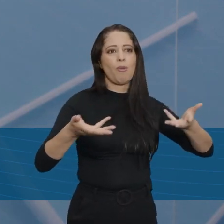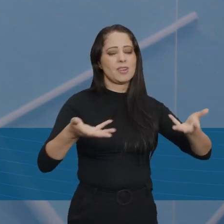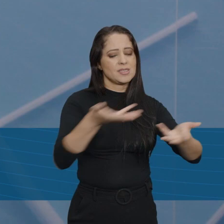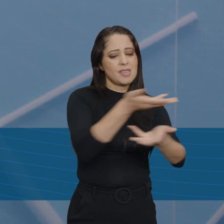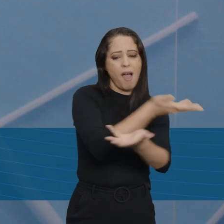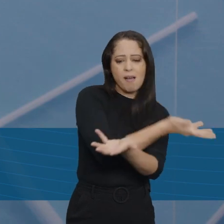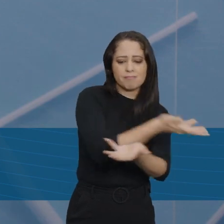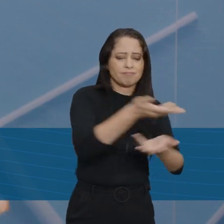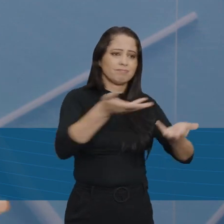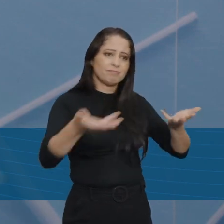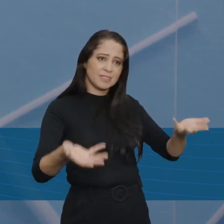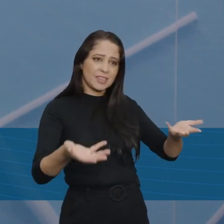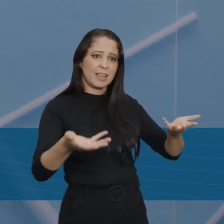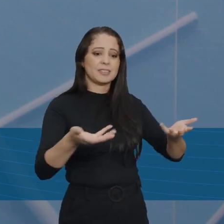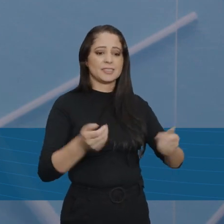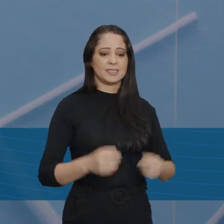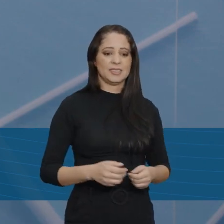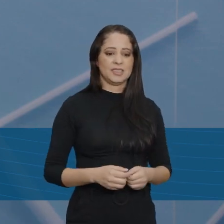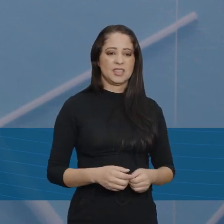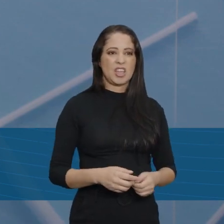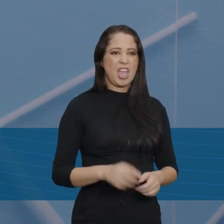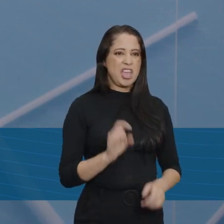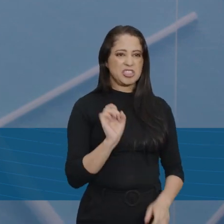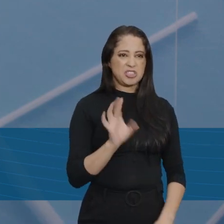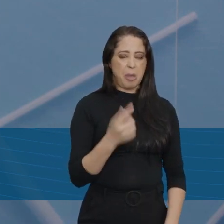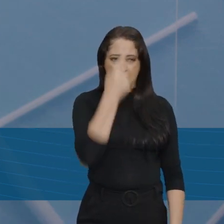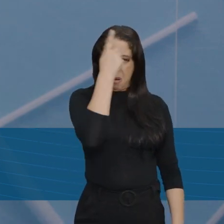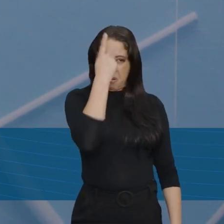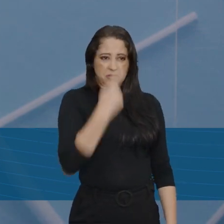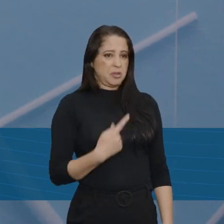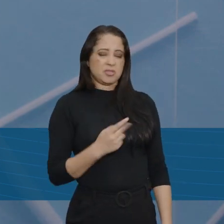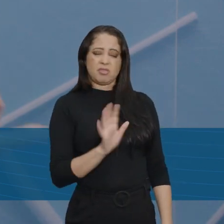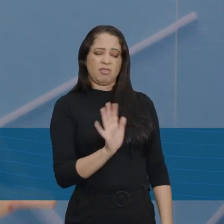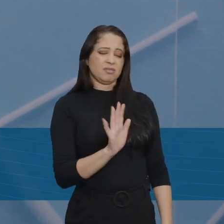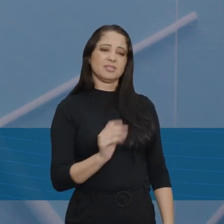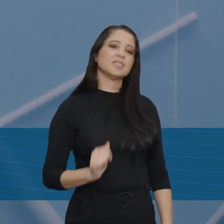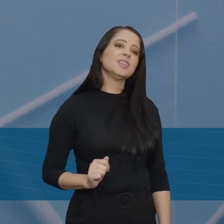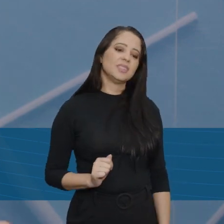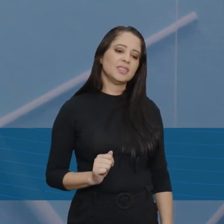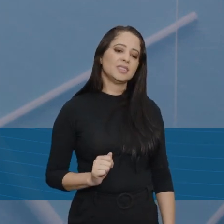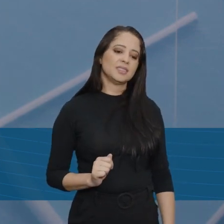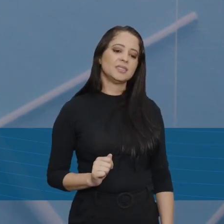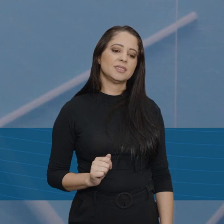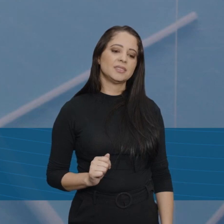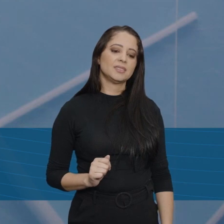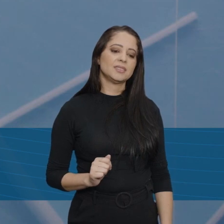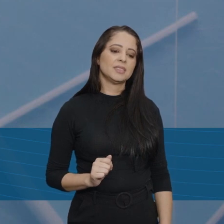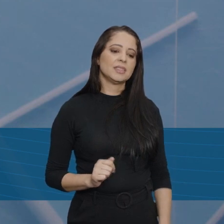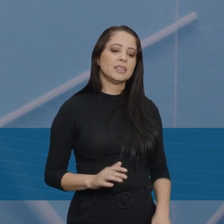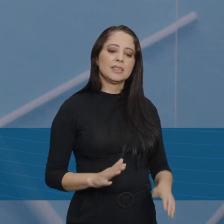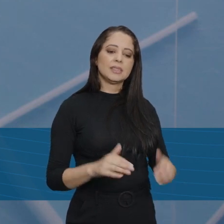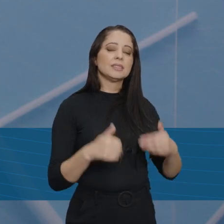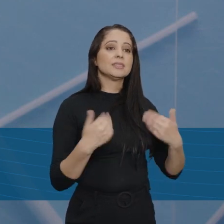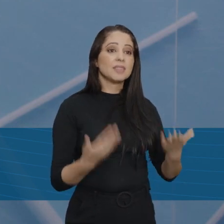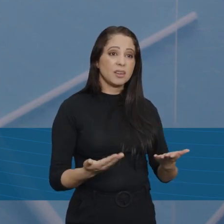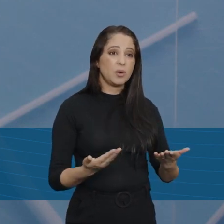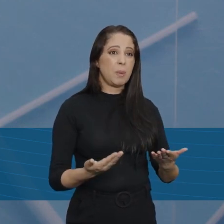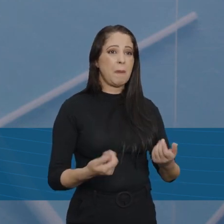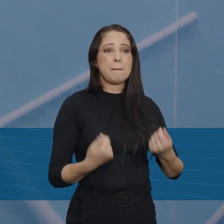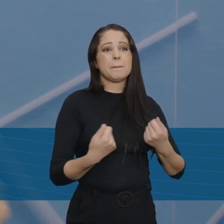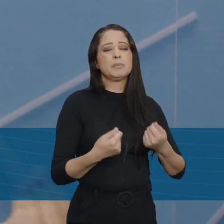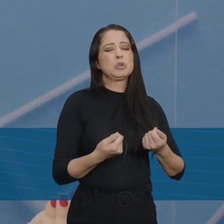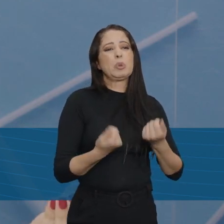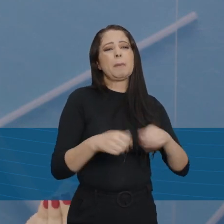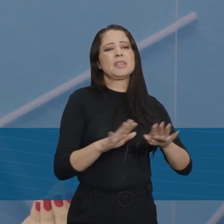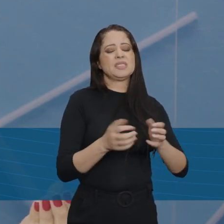como um todo, porque todo mundo é um todo, né? Ninguém é só uma coisa ou outra. Então, acho que a gente está falando disso, né?